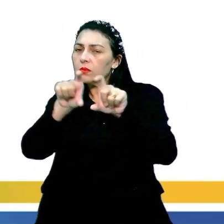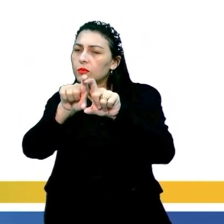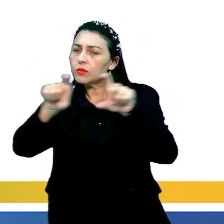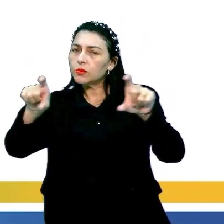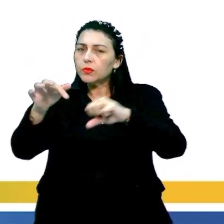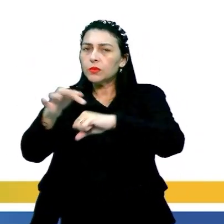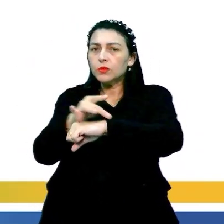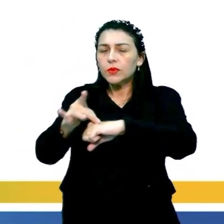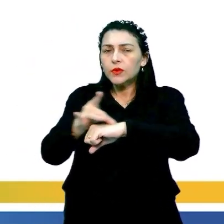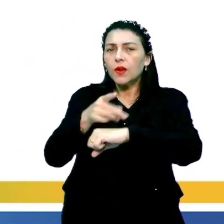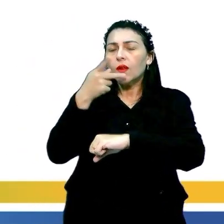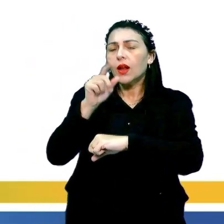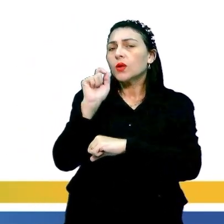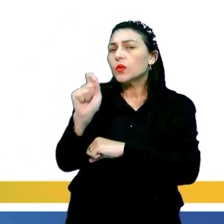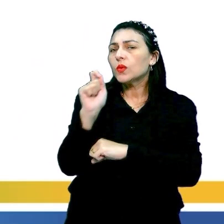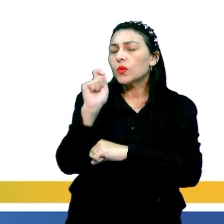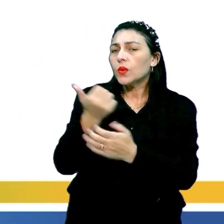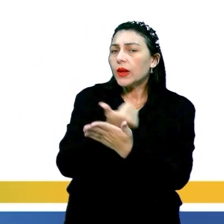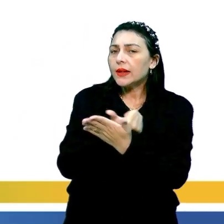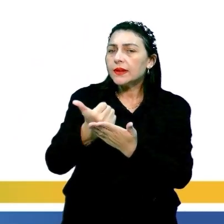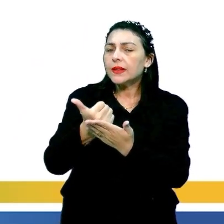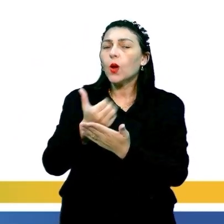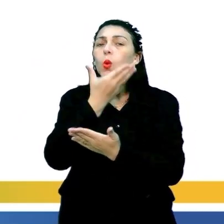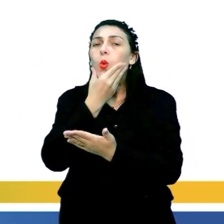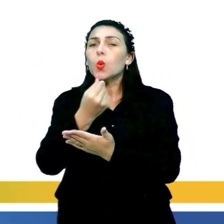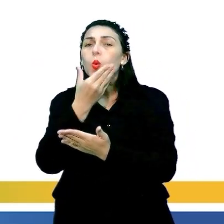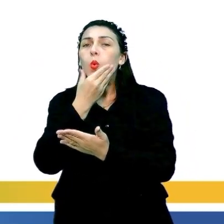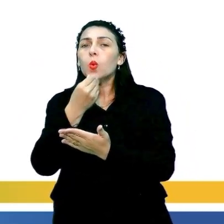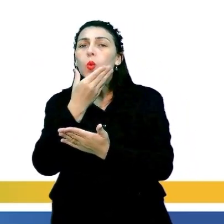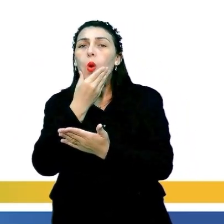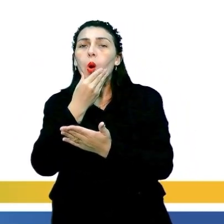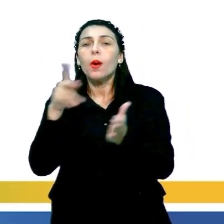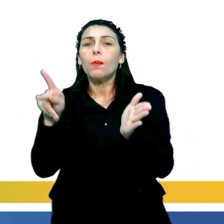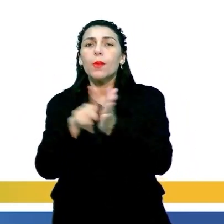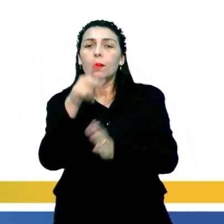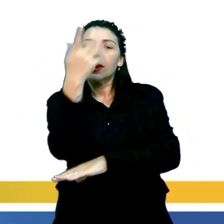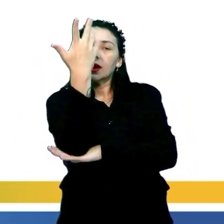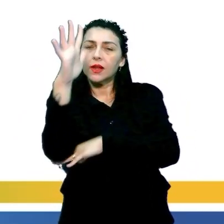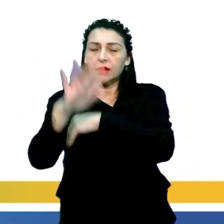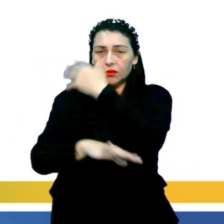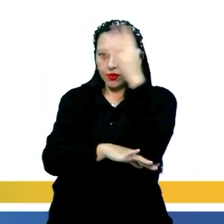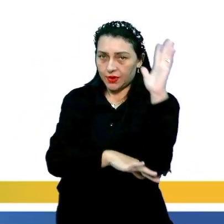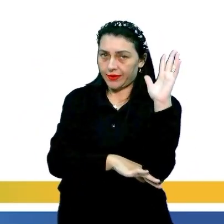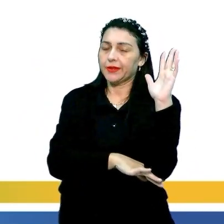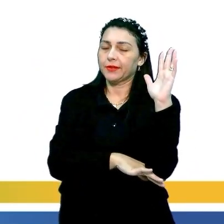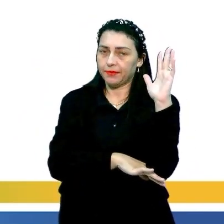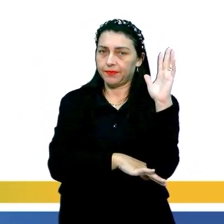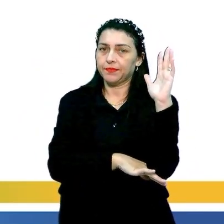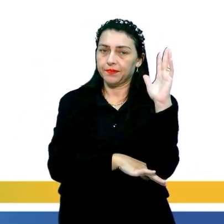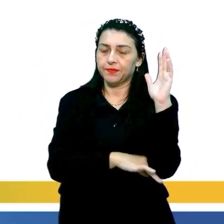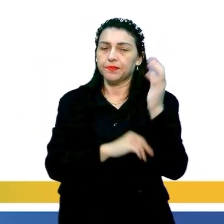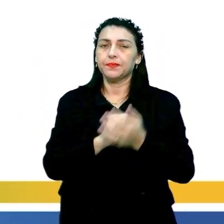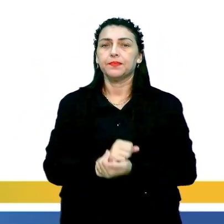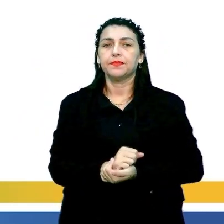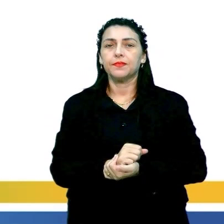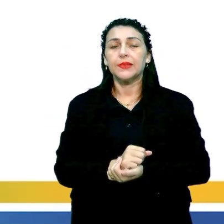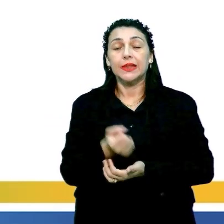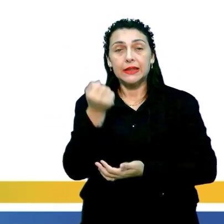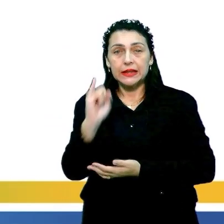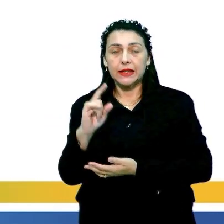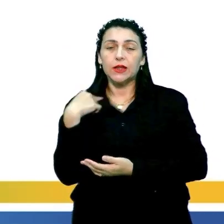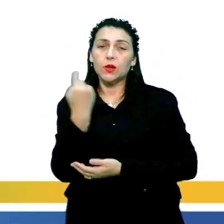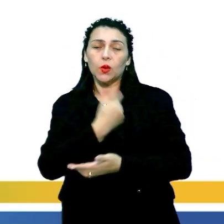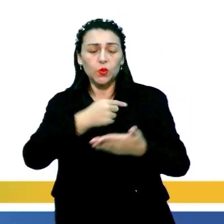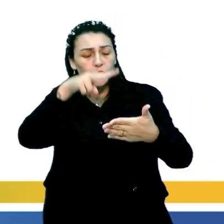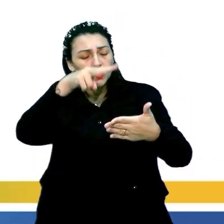Nós estamos falando de quê? Da ação do homem sobre a natureza, essa ação nociva. Então, se a gente for